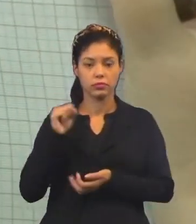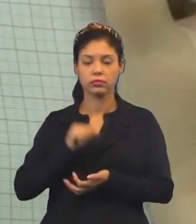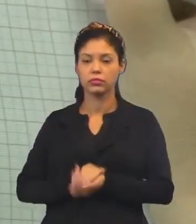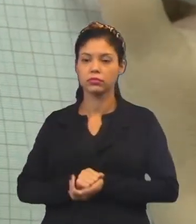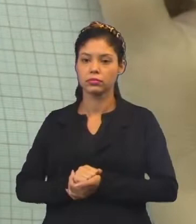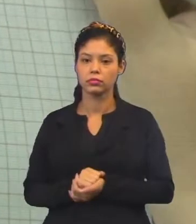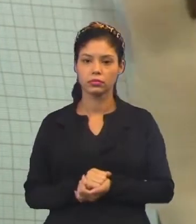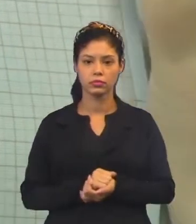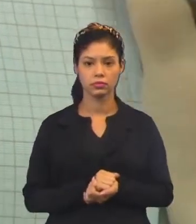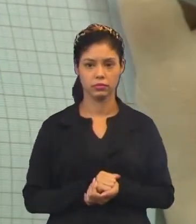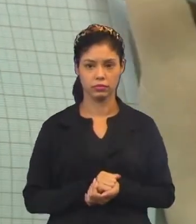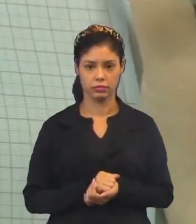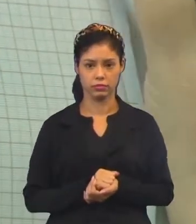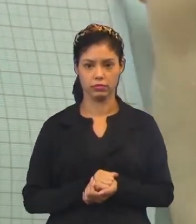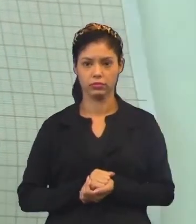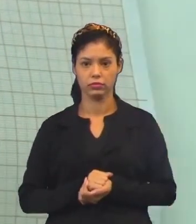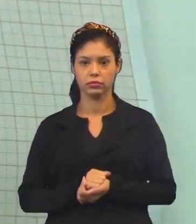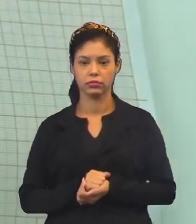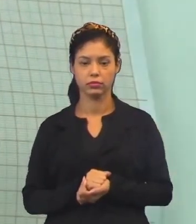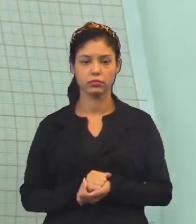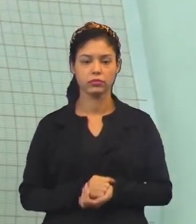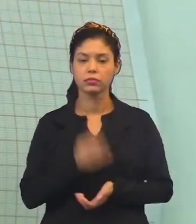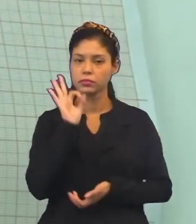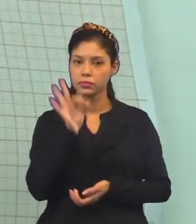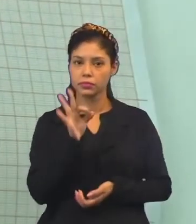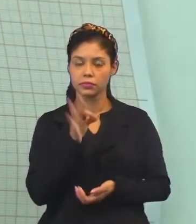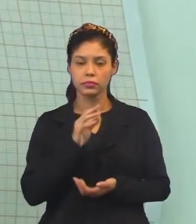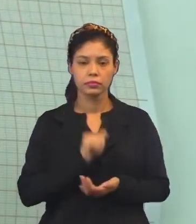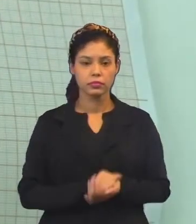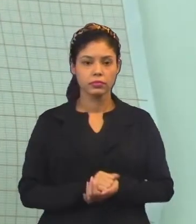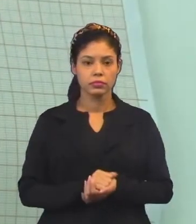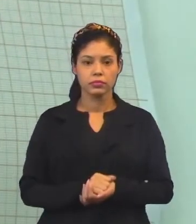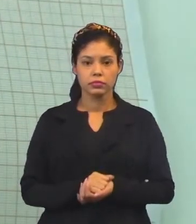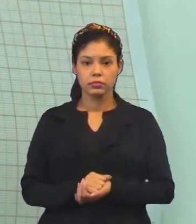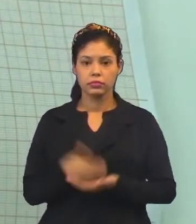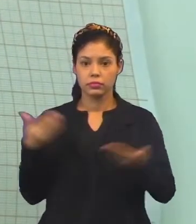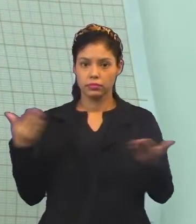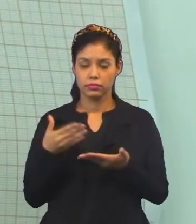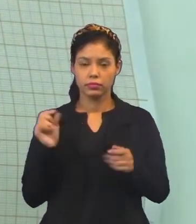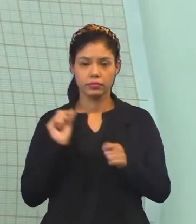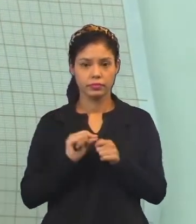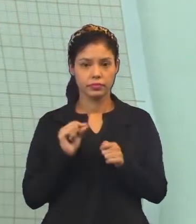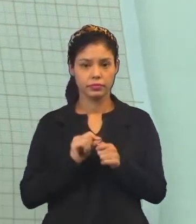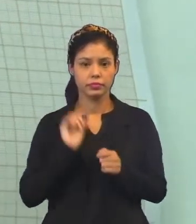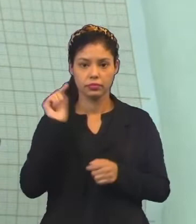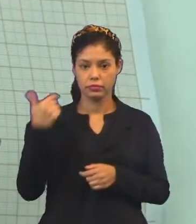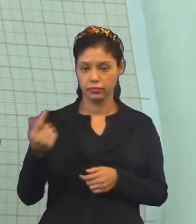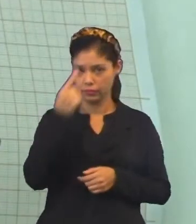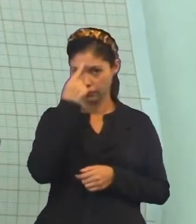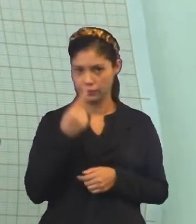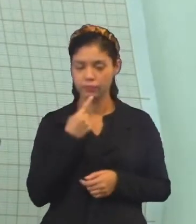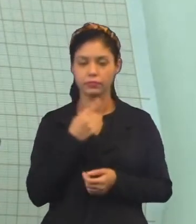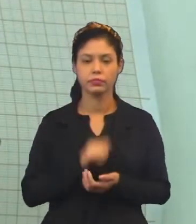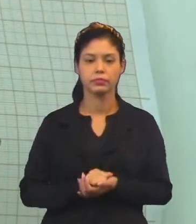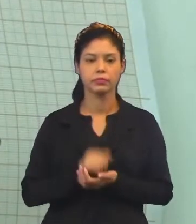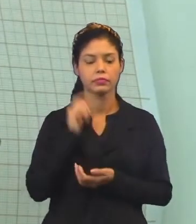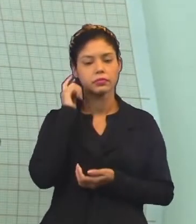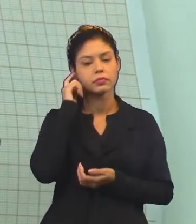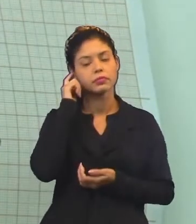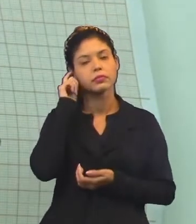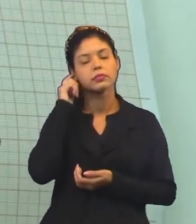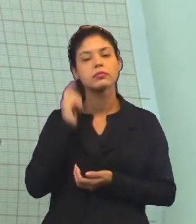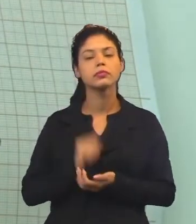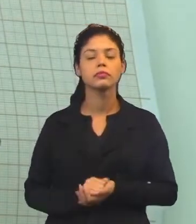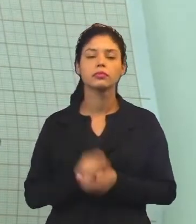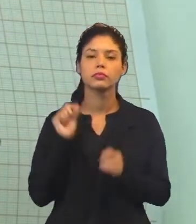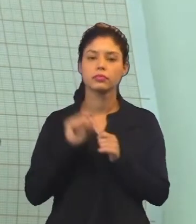vou ter 8 metros, certinho? Então, nós vamos agora para essa próxima figura, tá? Vamos